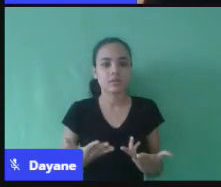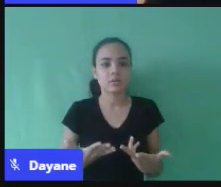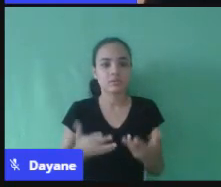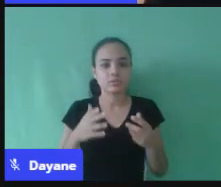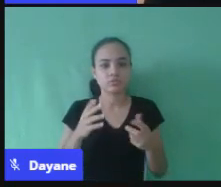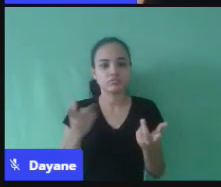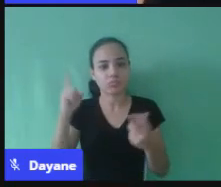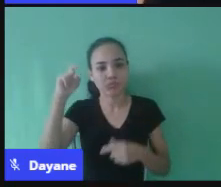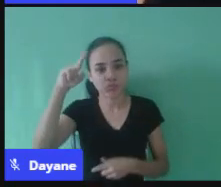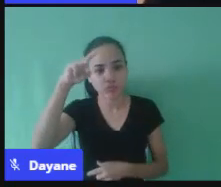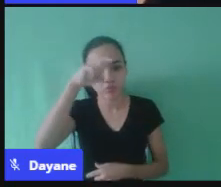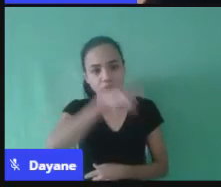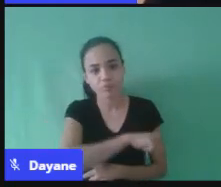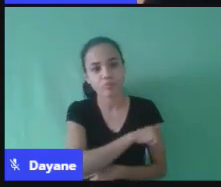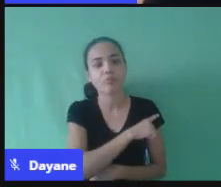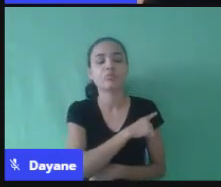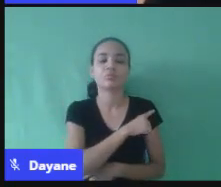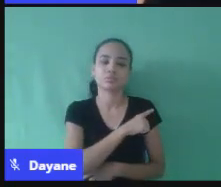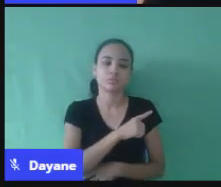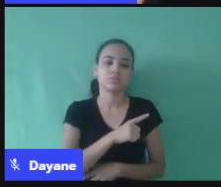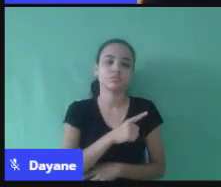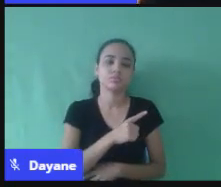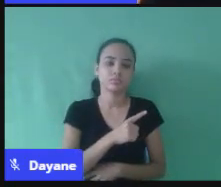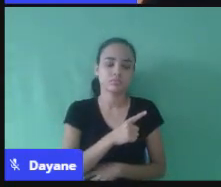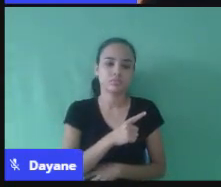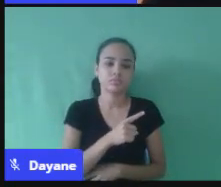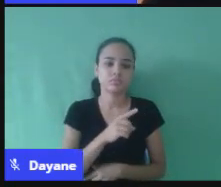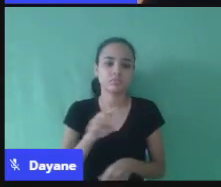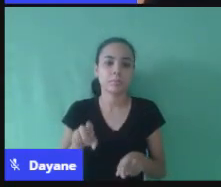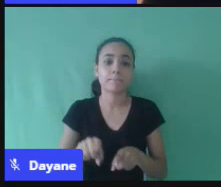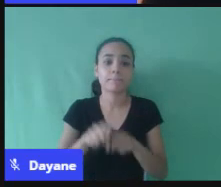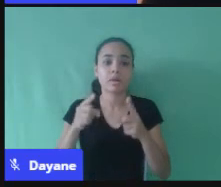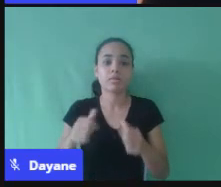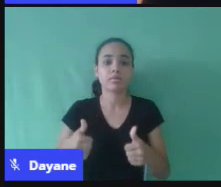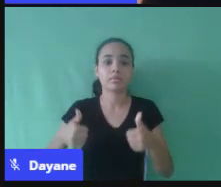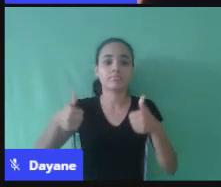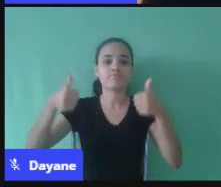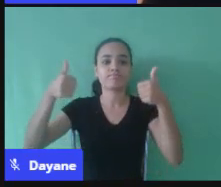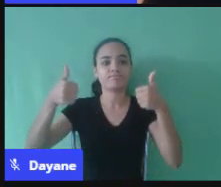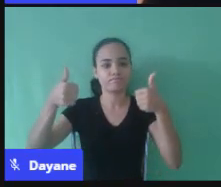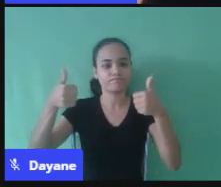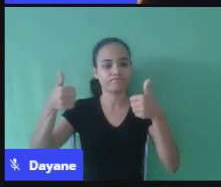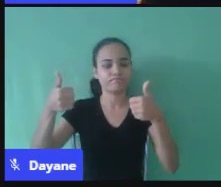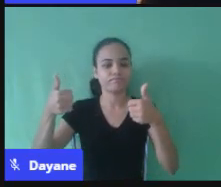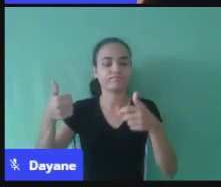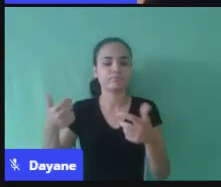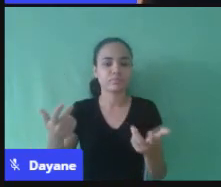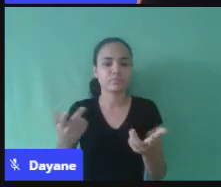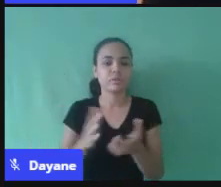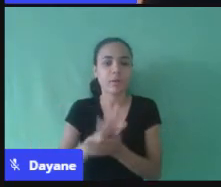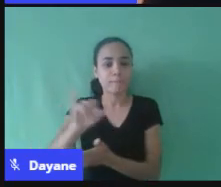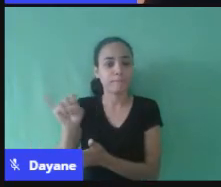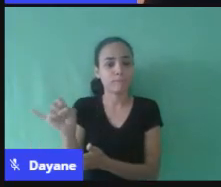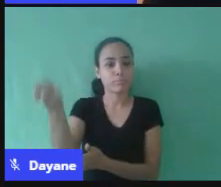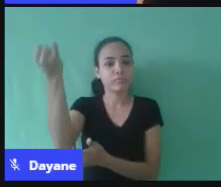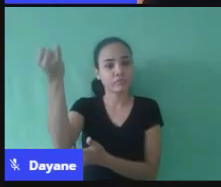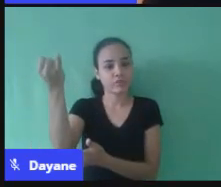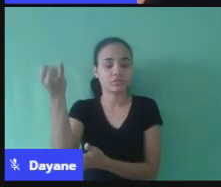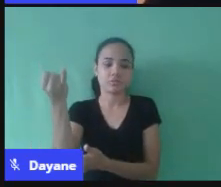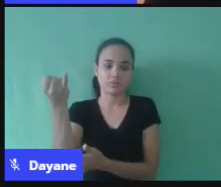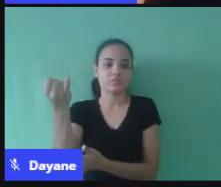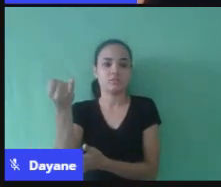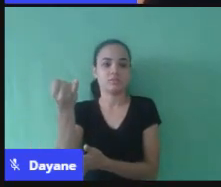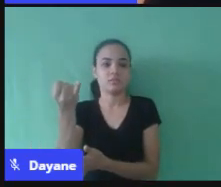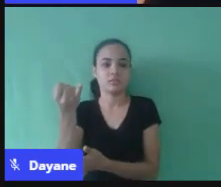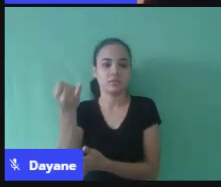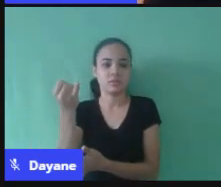do próprio liberalismo e dessas estratégias em que o mercado utiliza para se aproveitar da crise e acabar se aproveitando